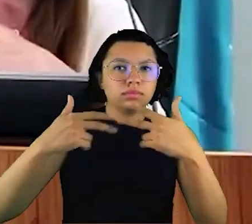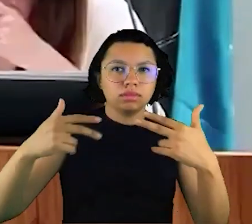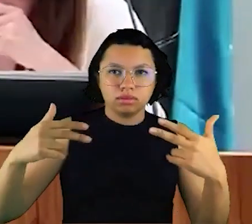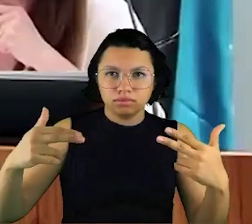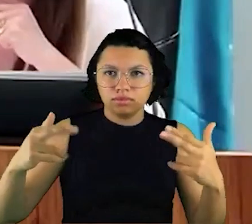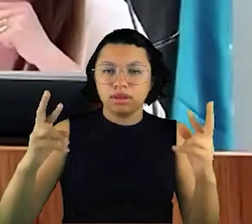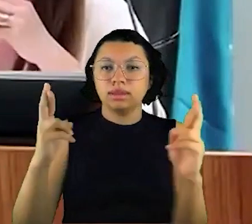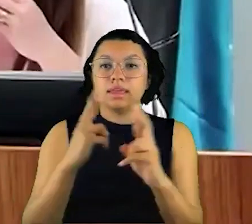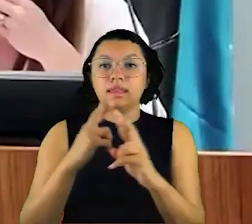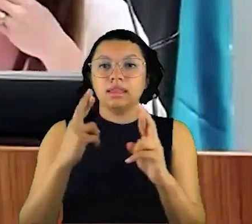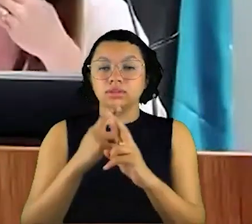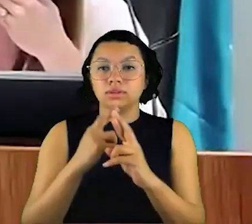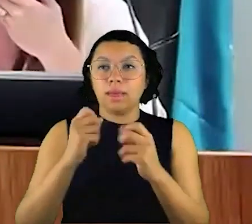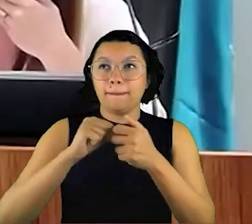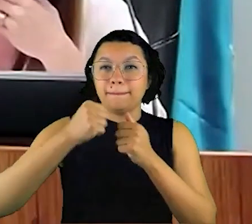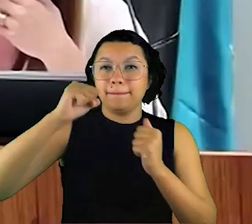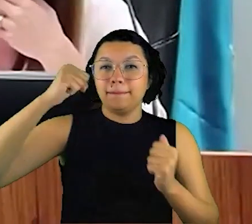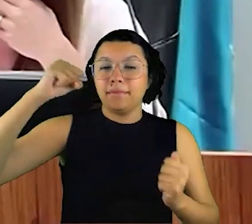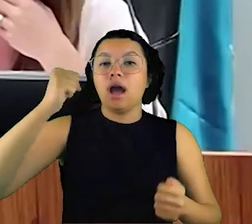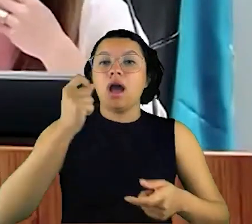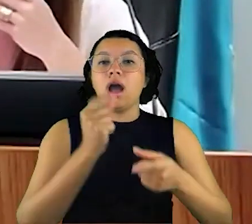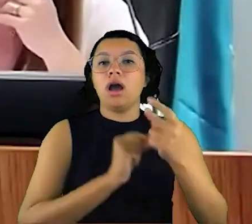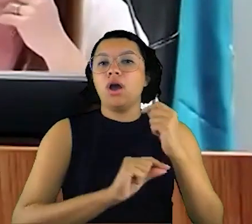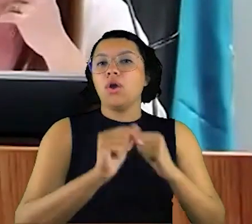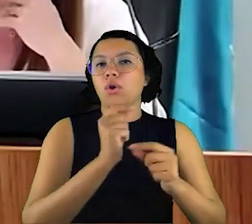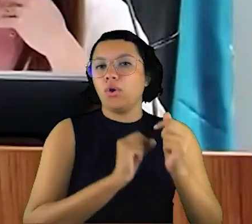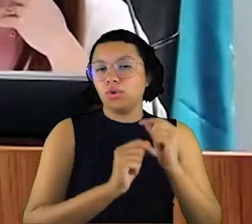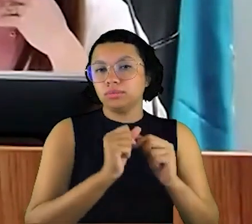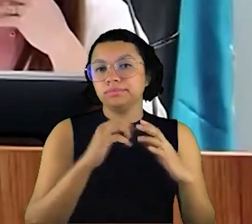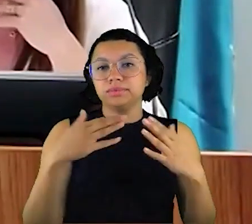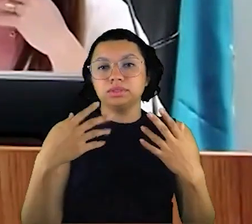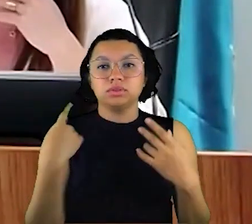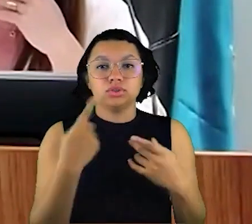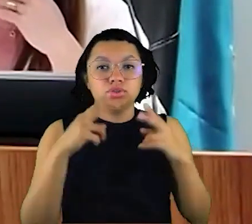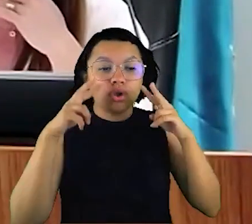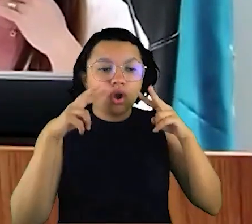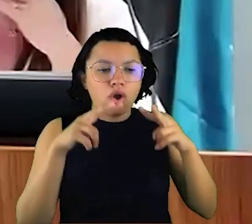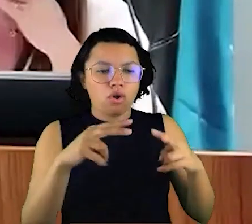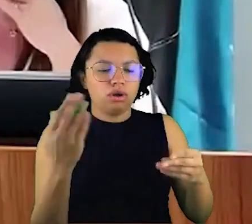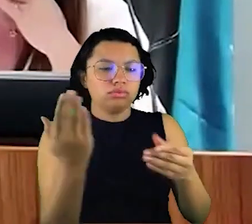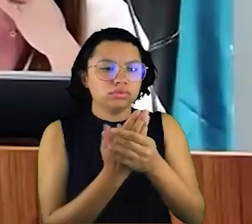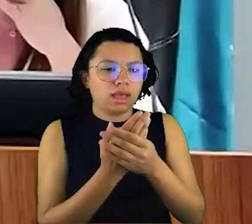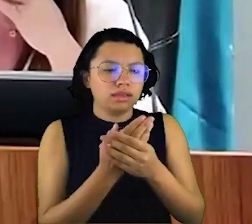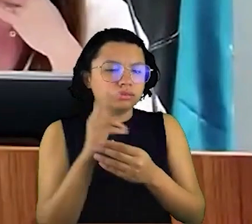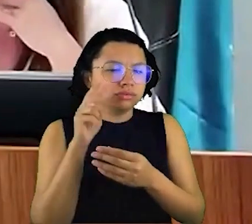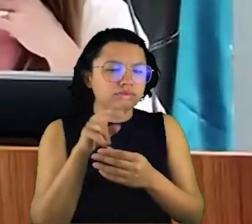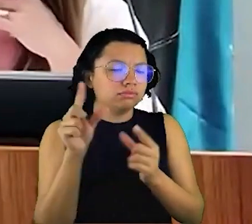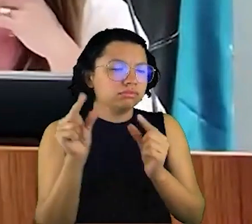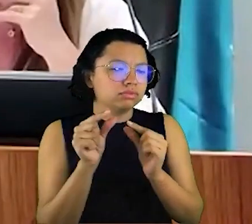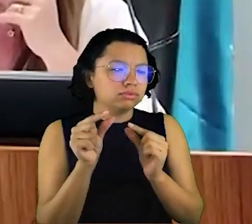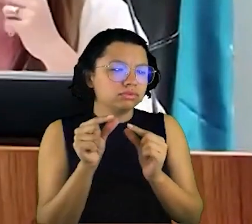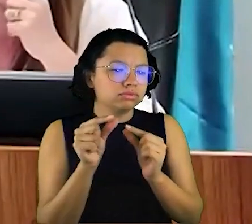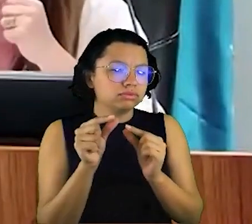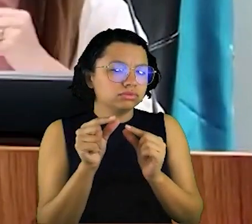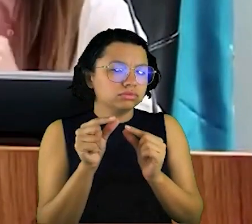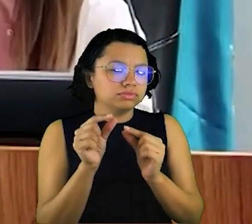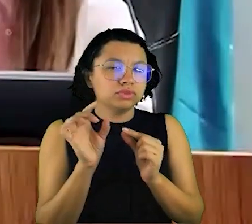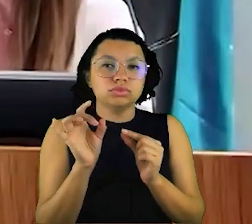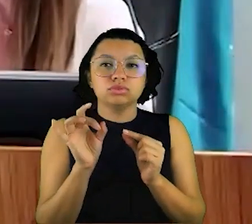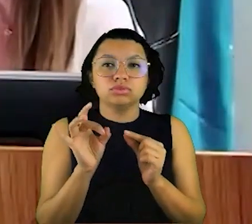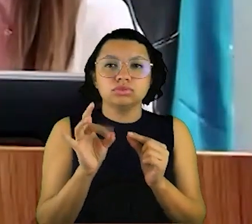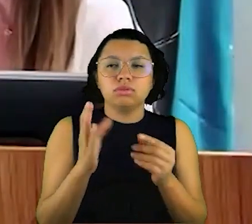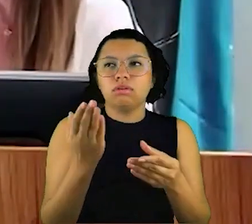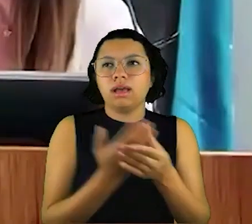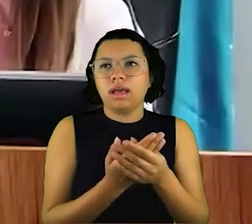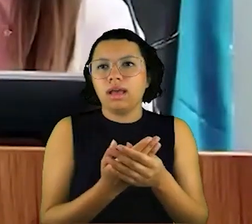inúmeros em termos de macroeconomia, né? Então, a gente olha para os casos, vê poucos, só caso